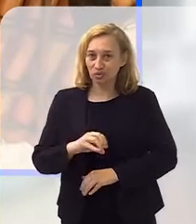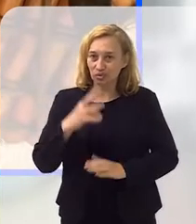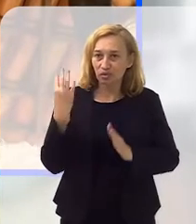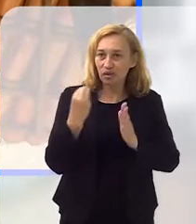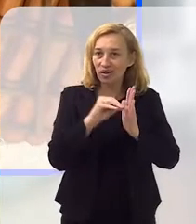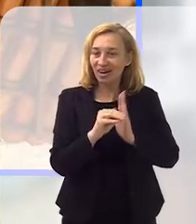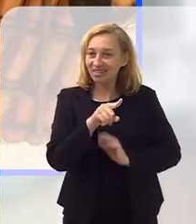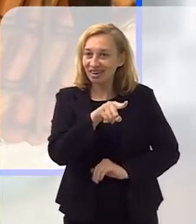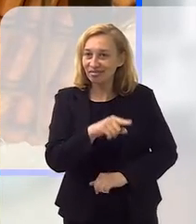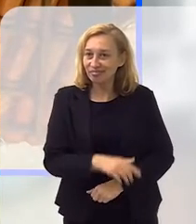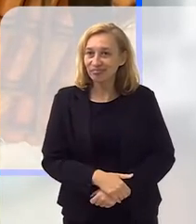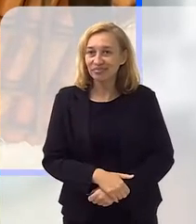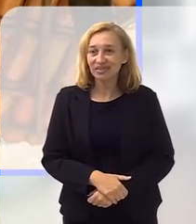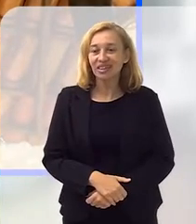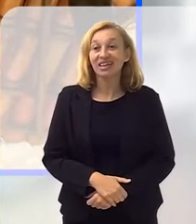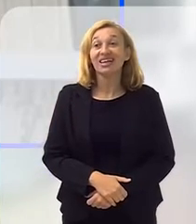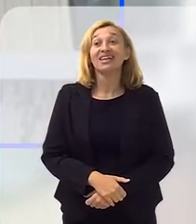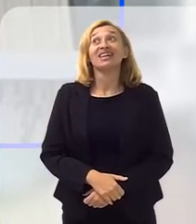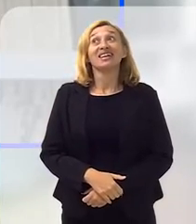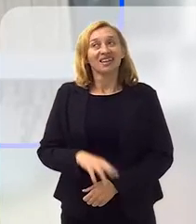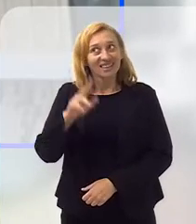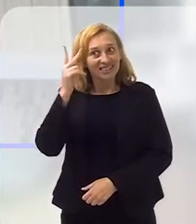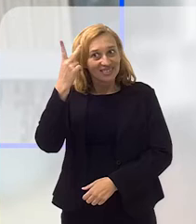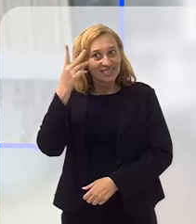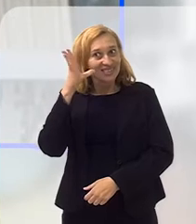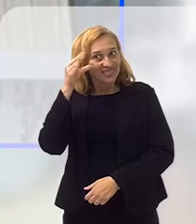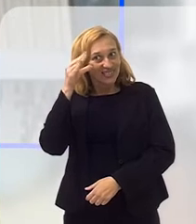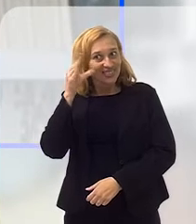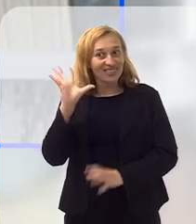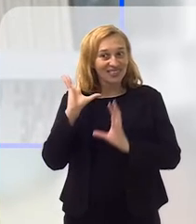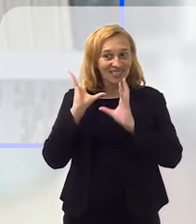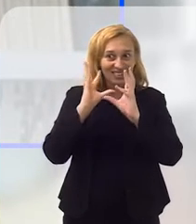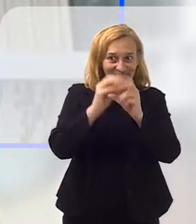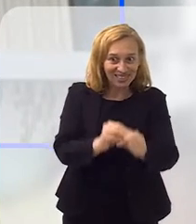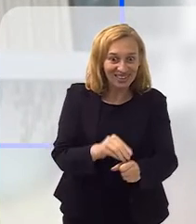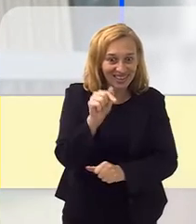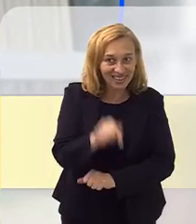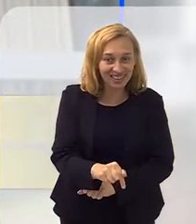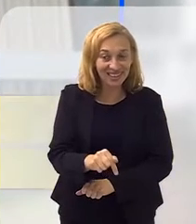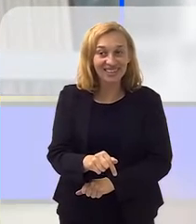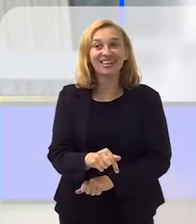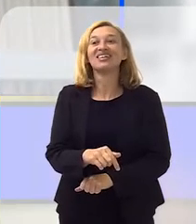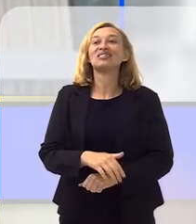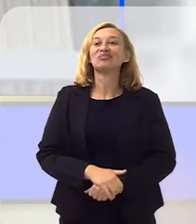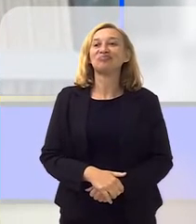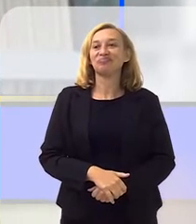Maria Bethânia? Pois é, essa história é curiosa, vou tentar resumi-la aqui.